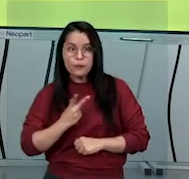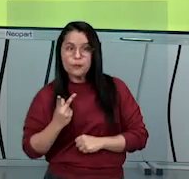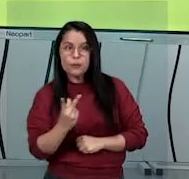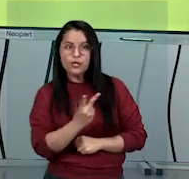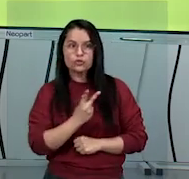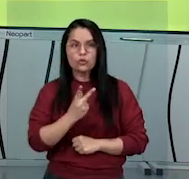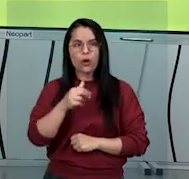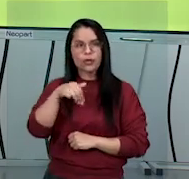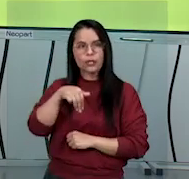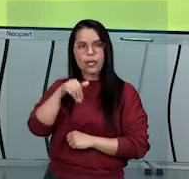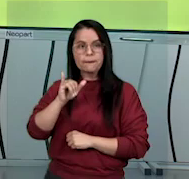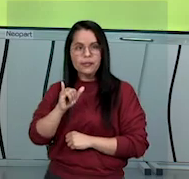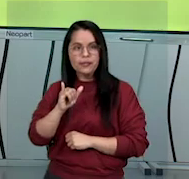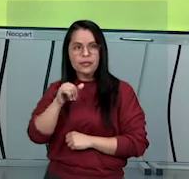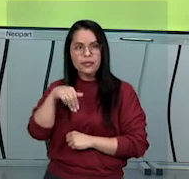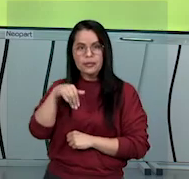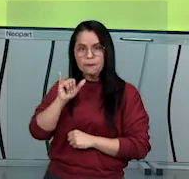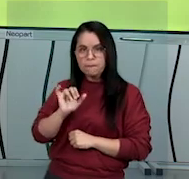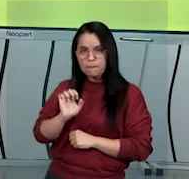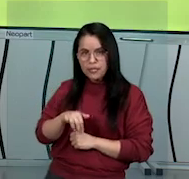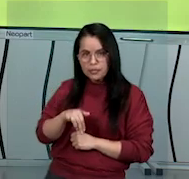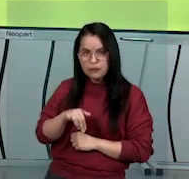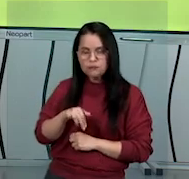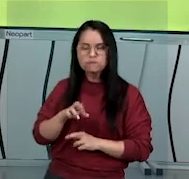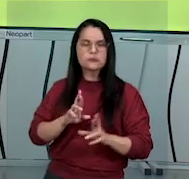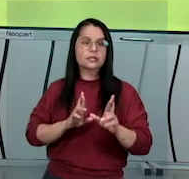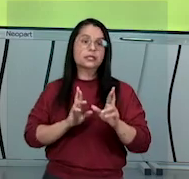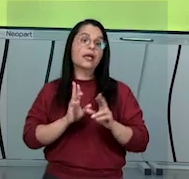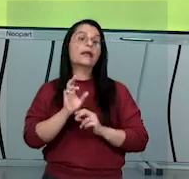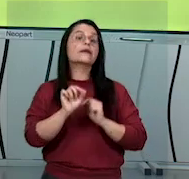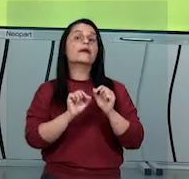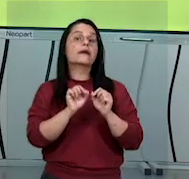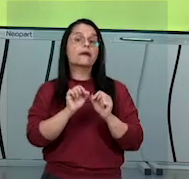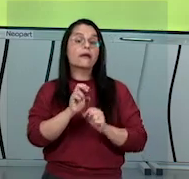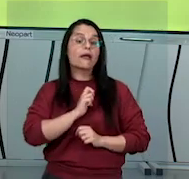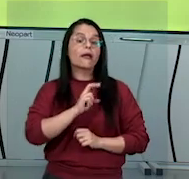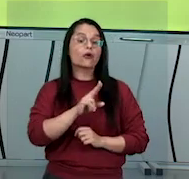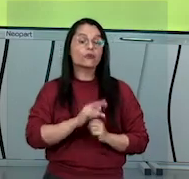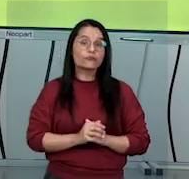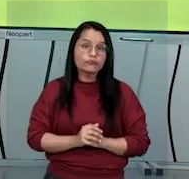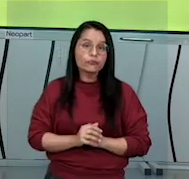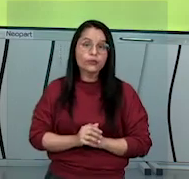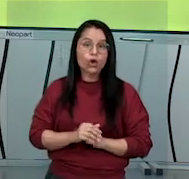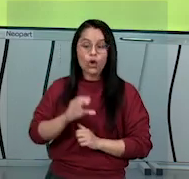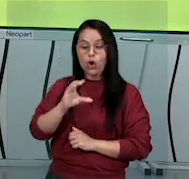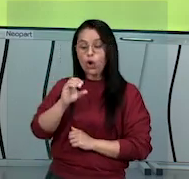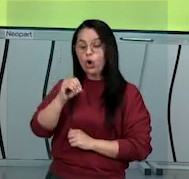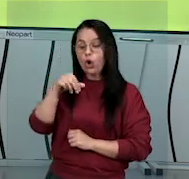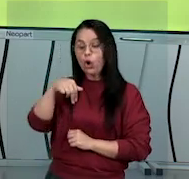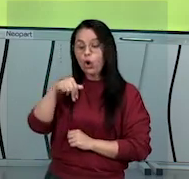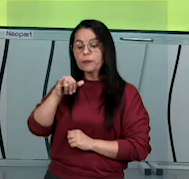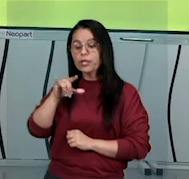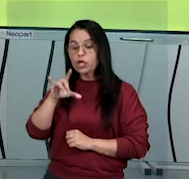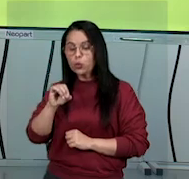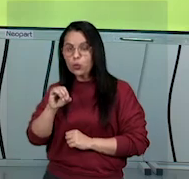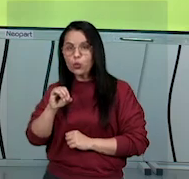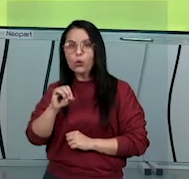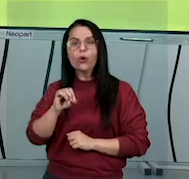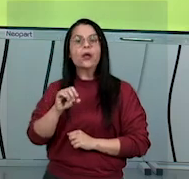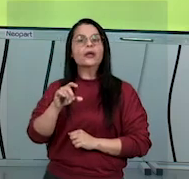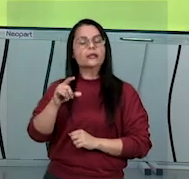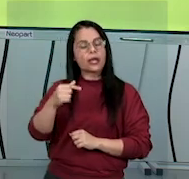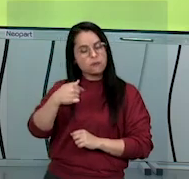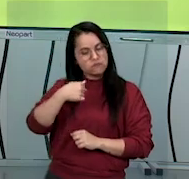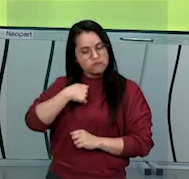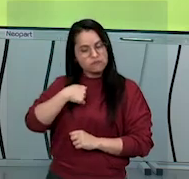é o me e o mim, que são relativos ao eu, que é o comigo, que é comigo relativo a